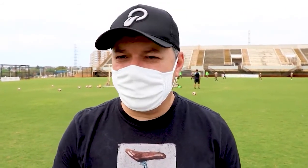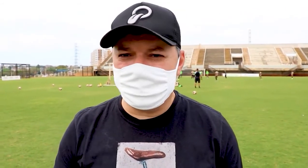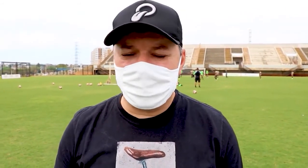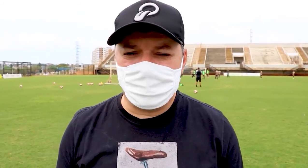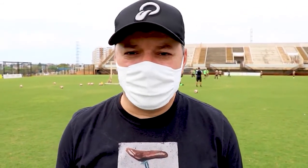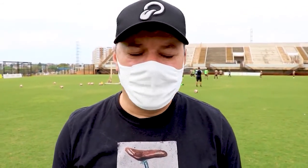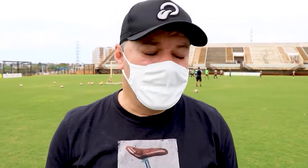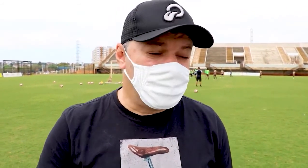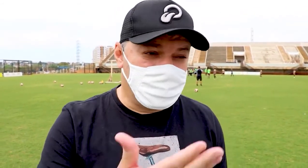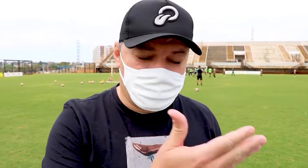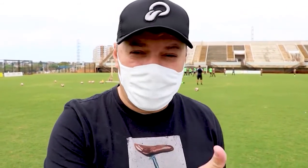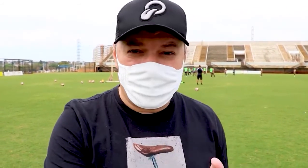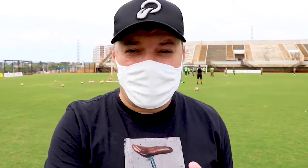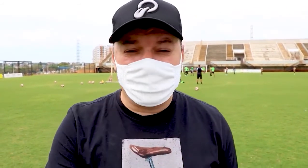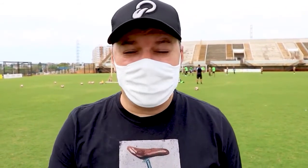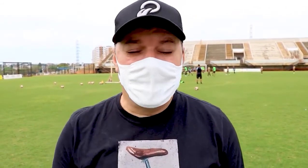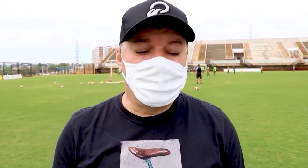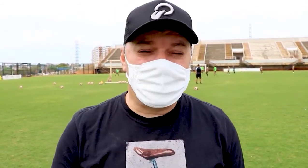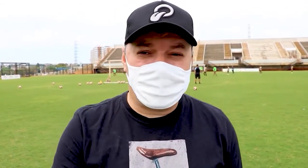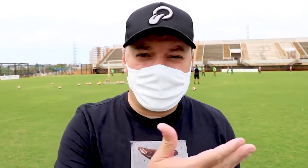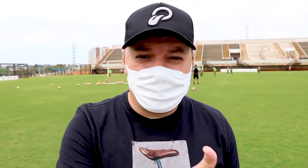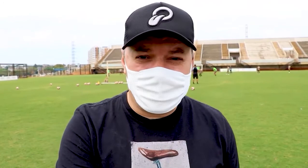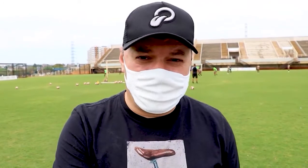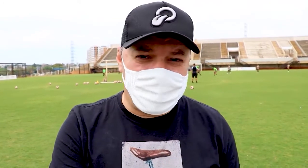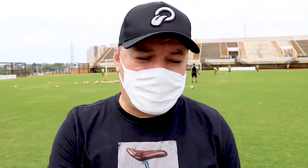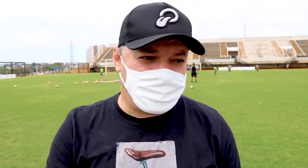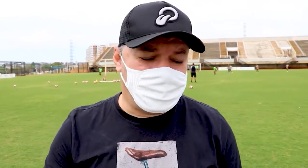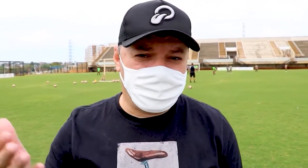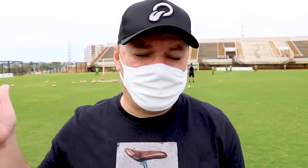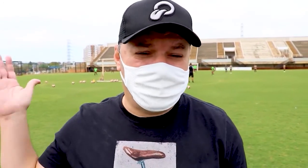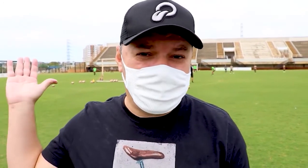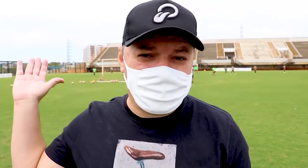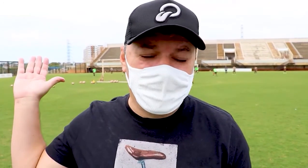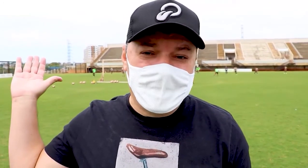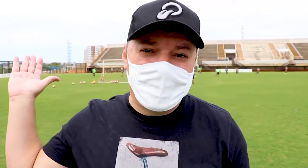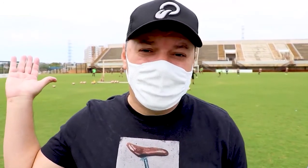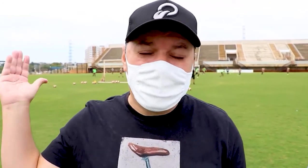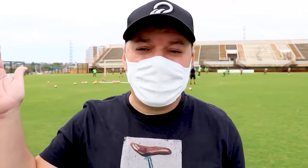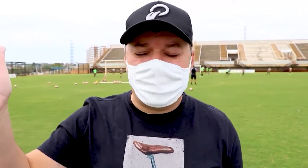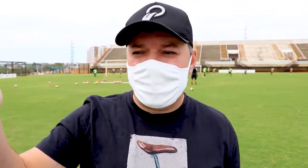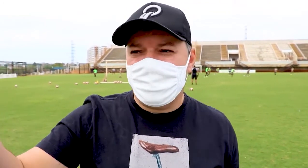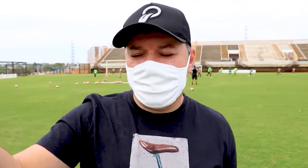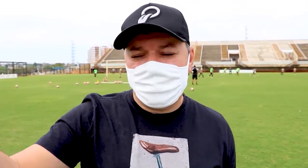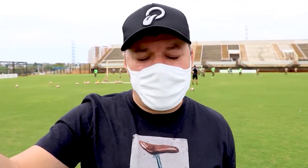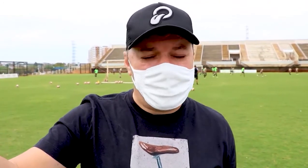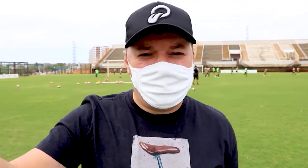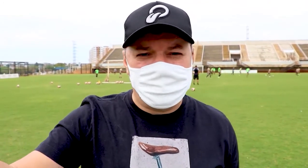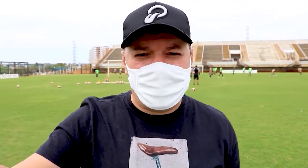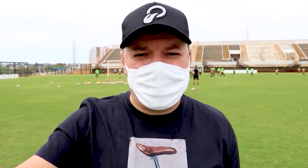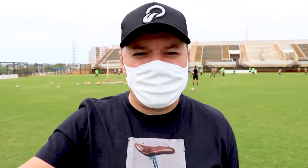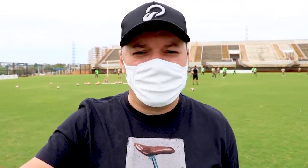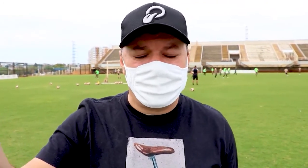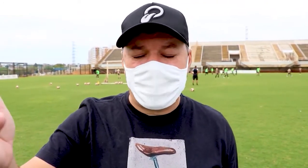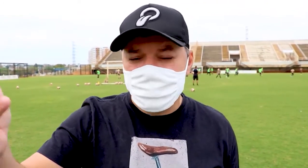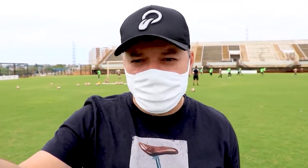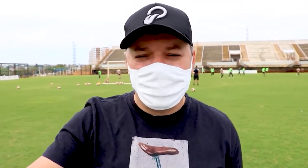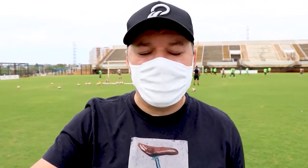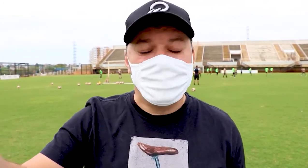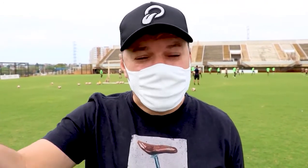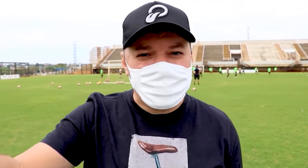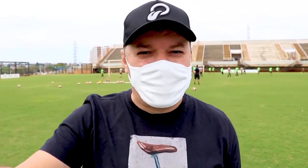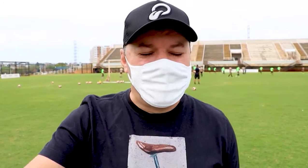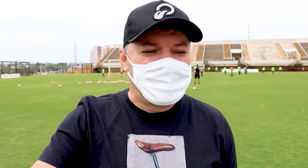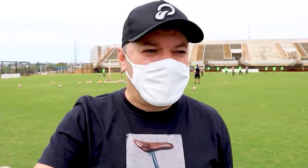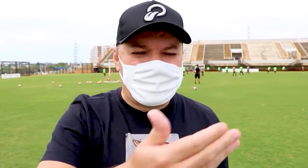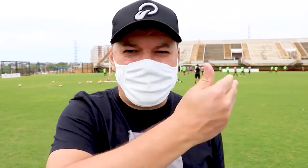da prefeitura com o esporte amador, com as categorias de base. A gente é visto que hoje até o próprio votuporanguense já usou